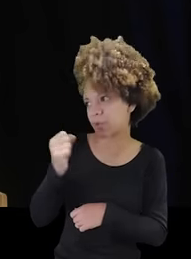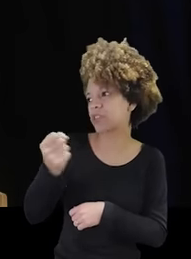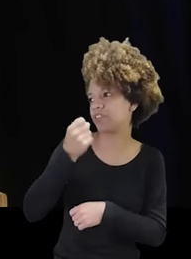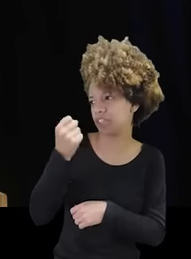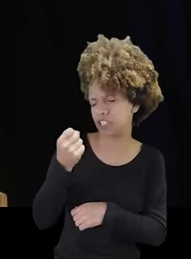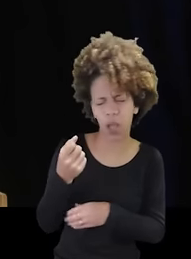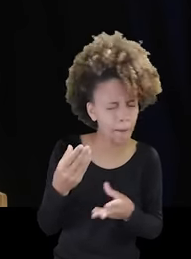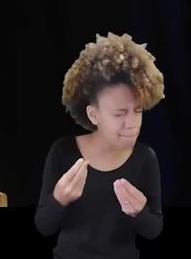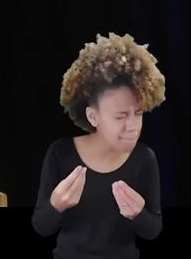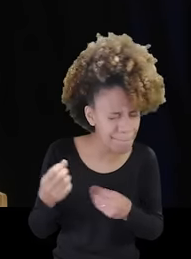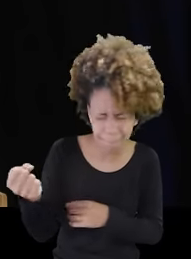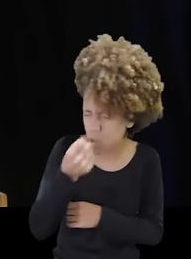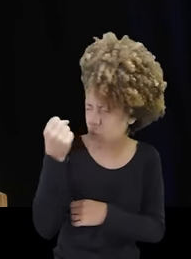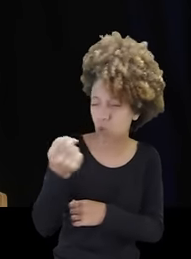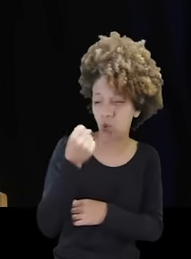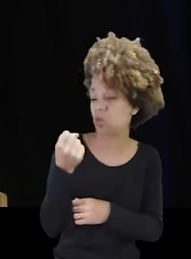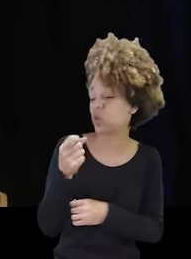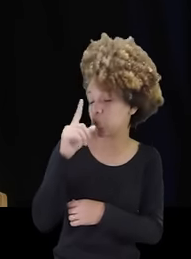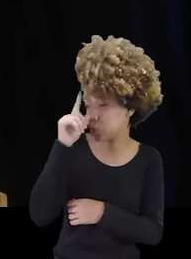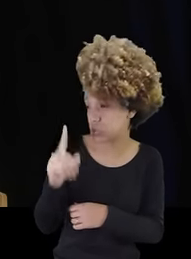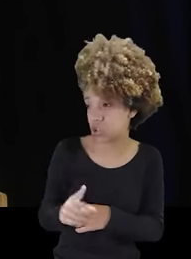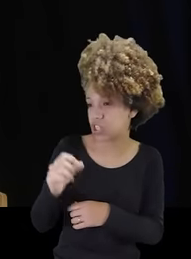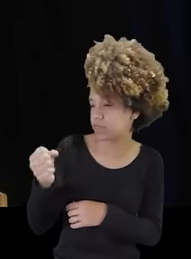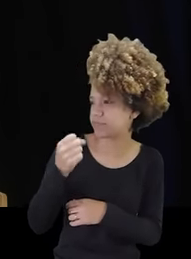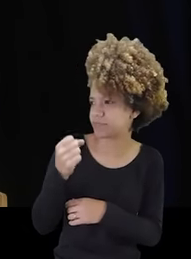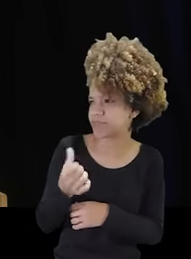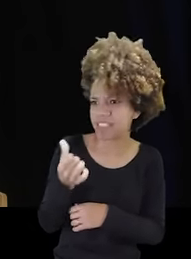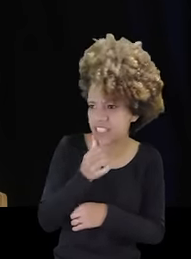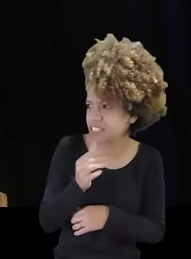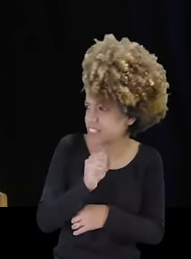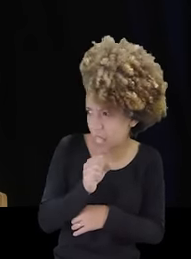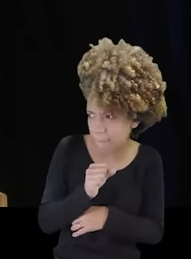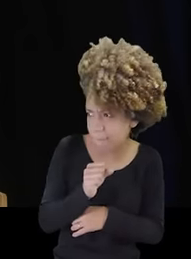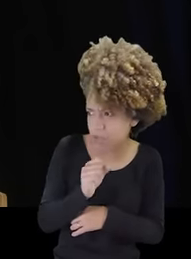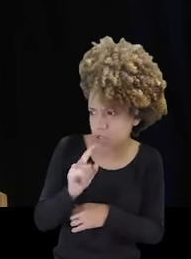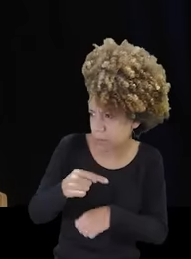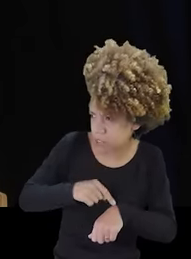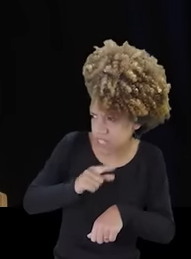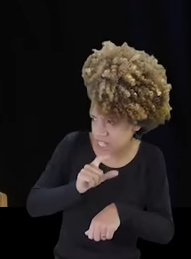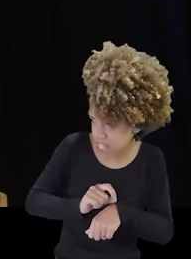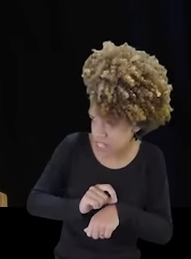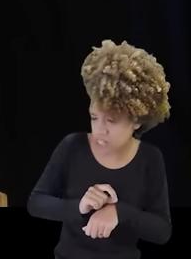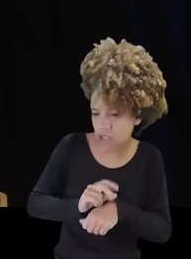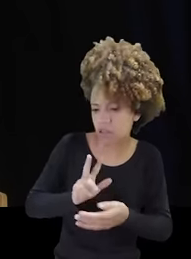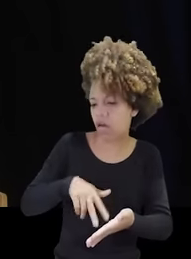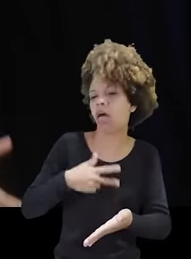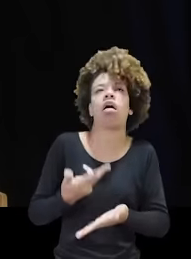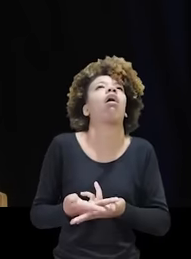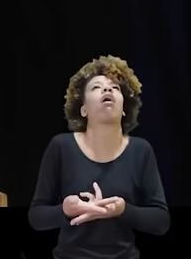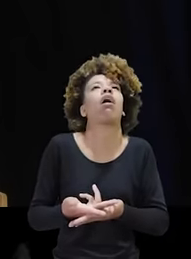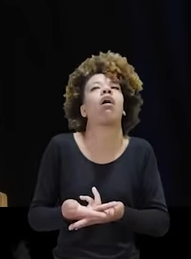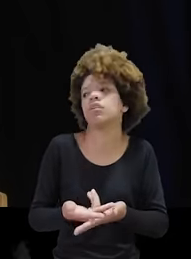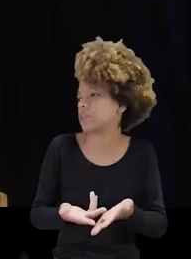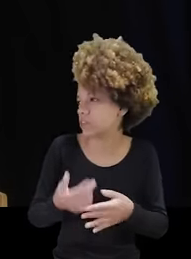bebe muito o pessoal bebe muito assim de todo dia final sexta e sábado depois das 10 horas todo mundo jogar no chão assim